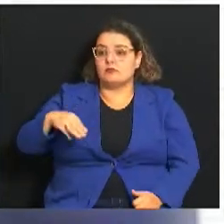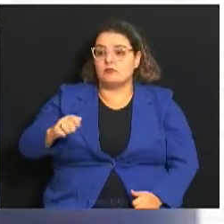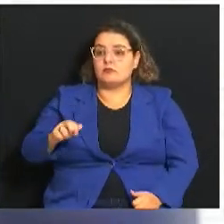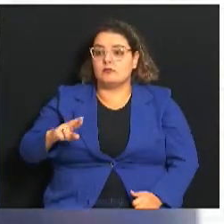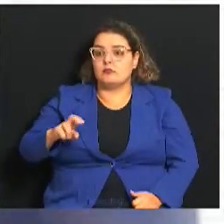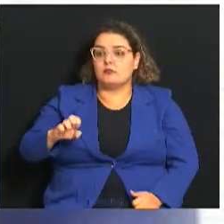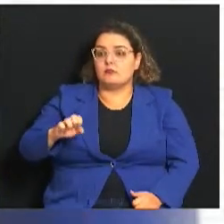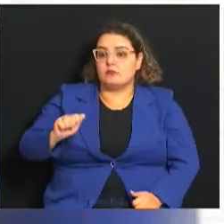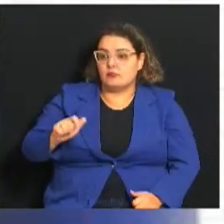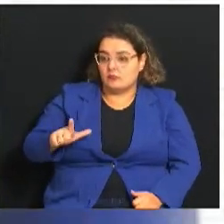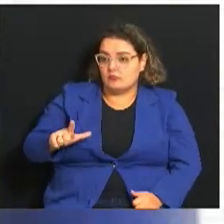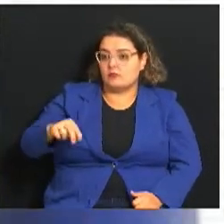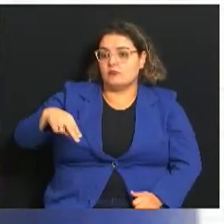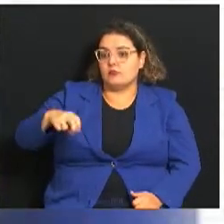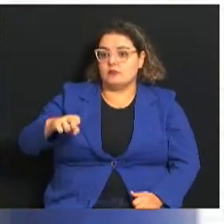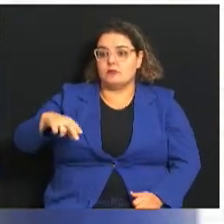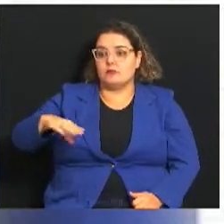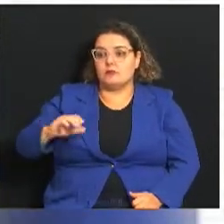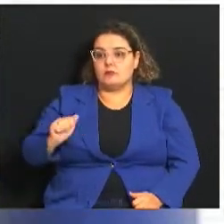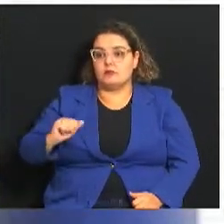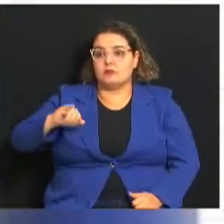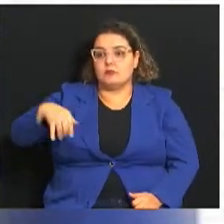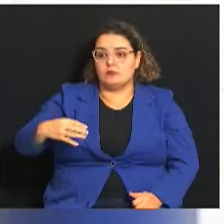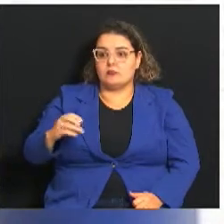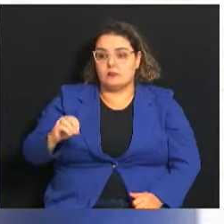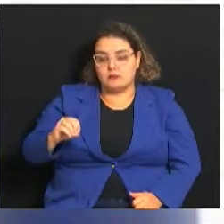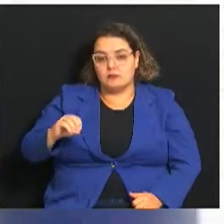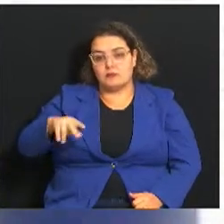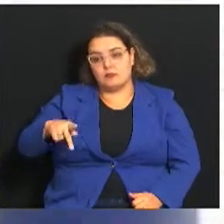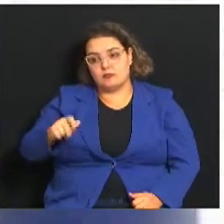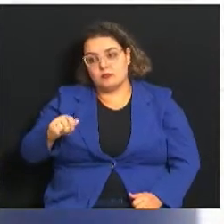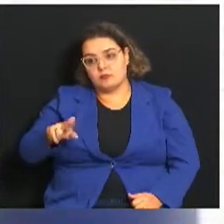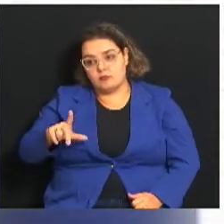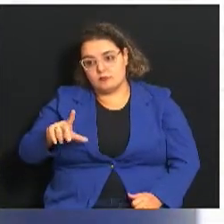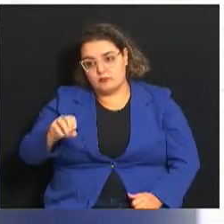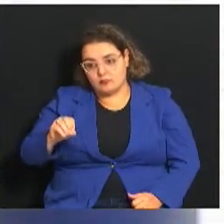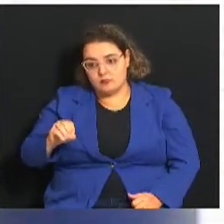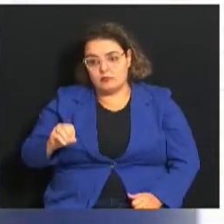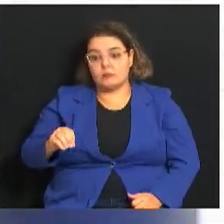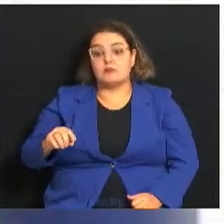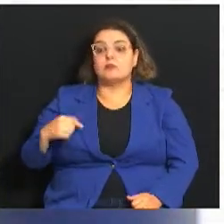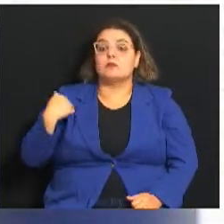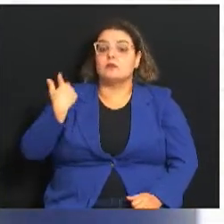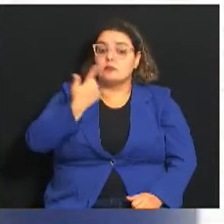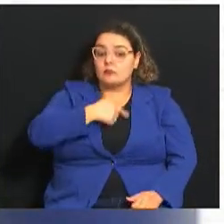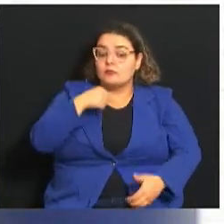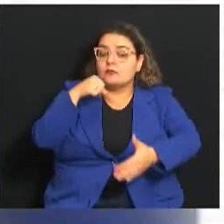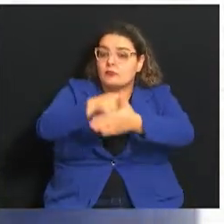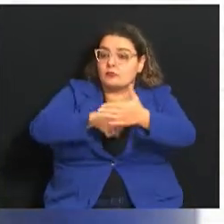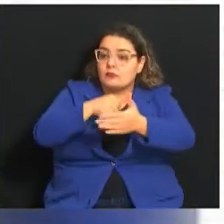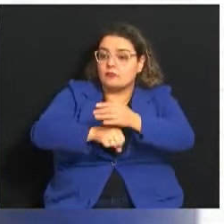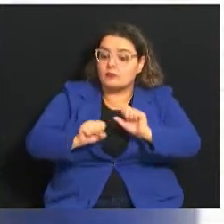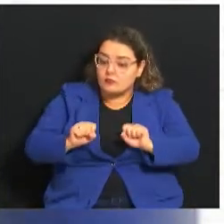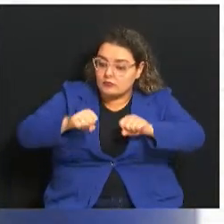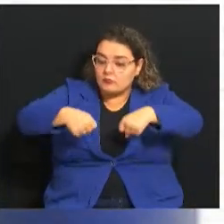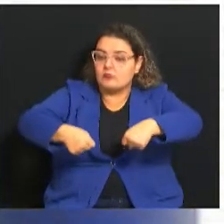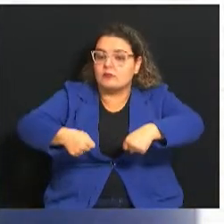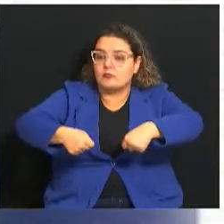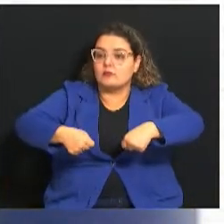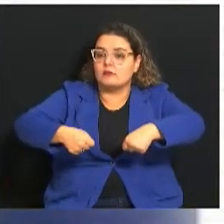João Paulo e outros também. Então é uma causa nossa, a gente defende, veste a